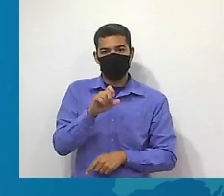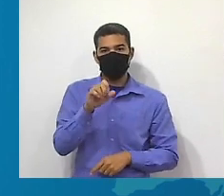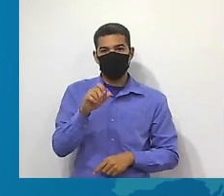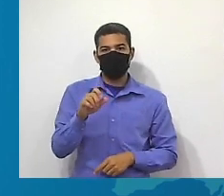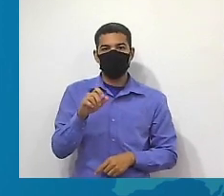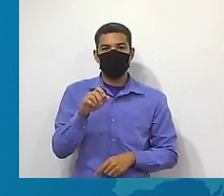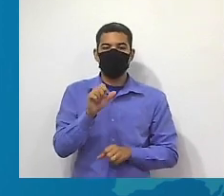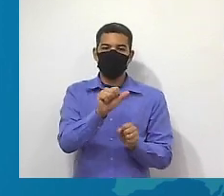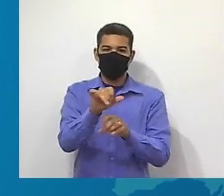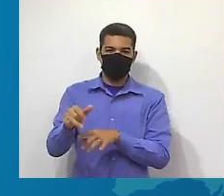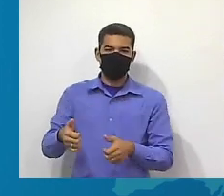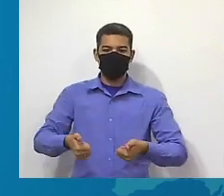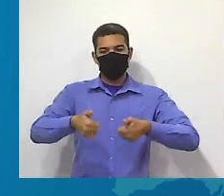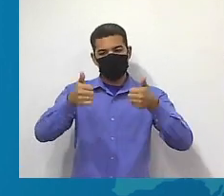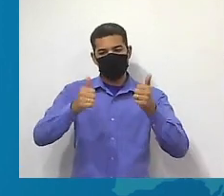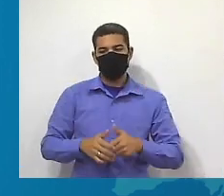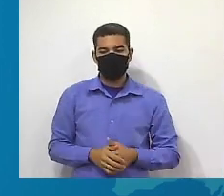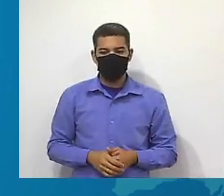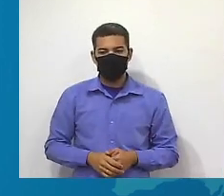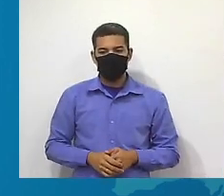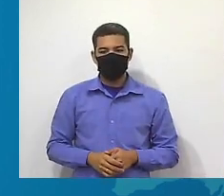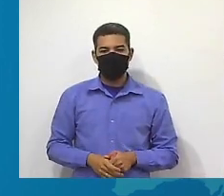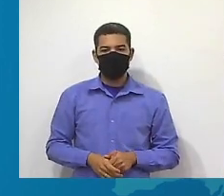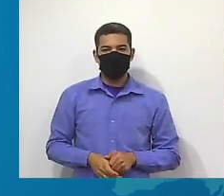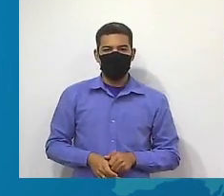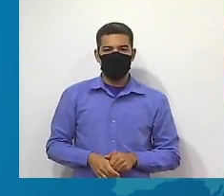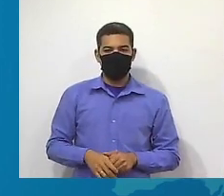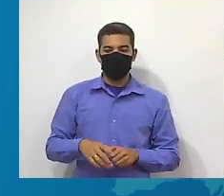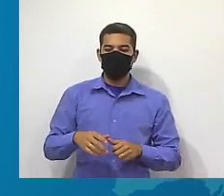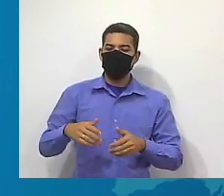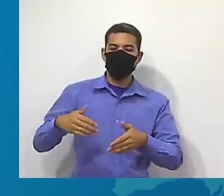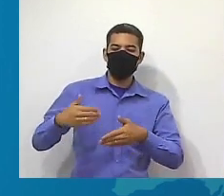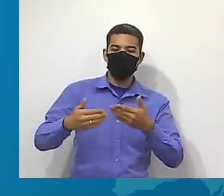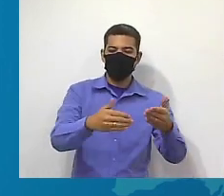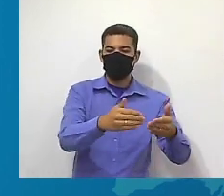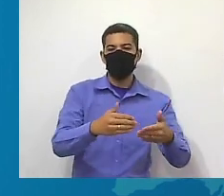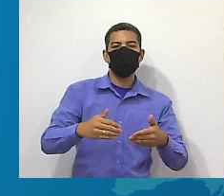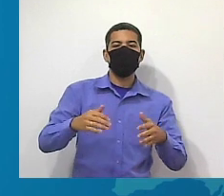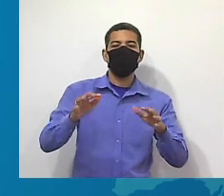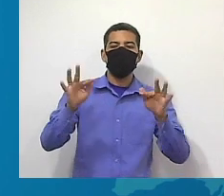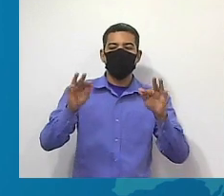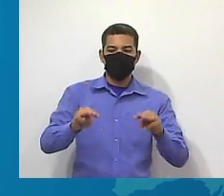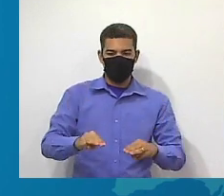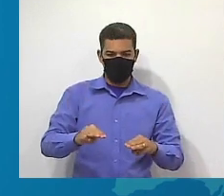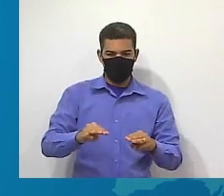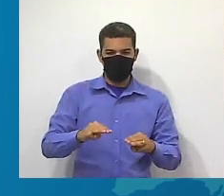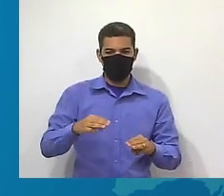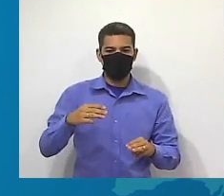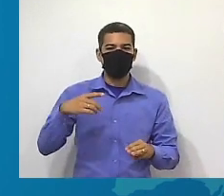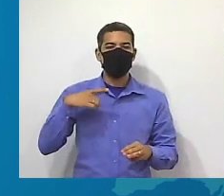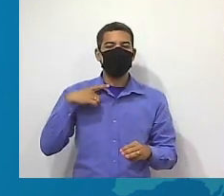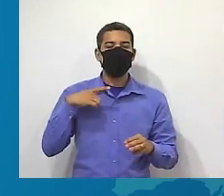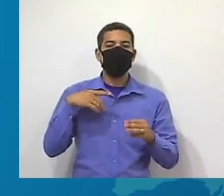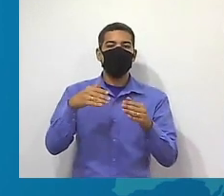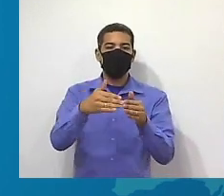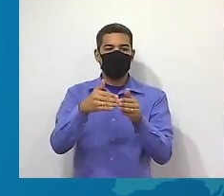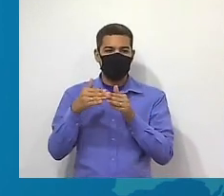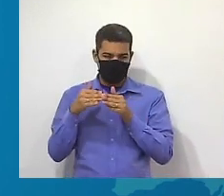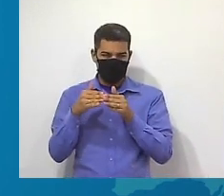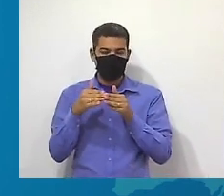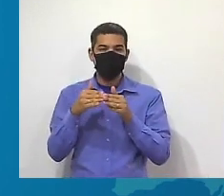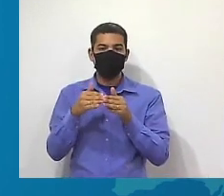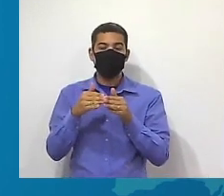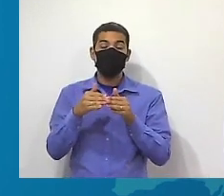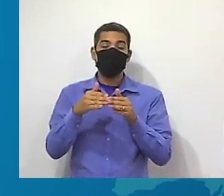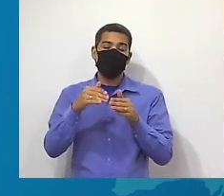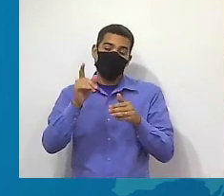ensino de excelência. Então fica atento, o prazo aí está se encerrando, tá? A solicitação de isenção já